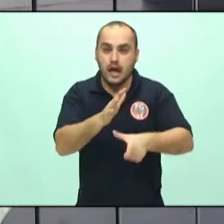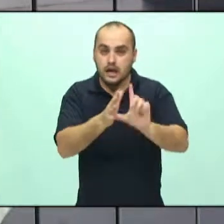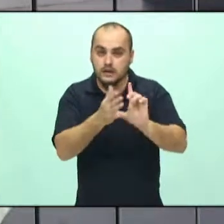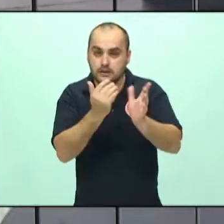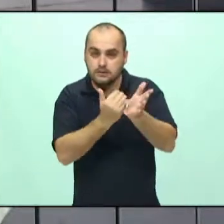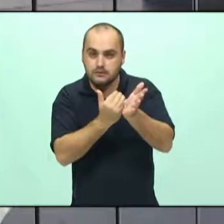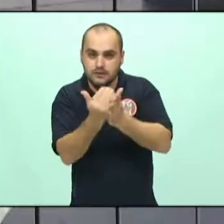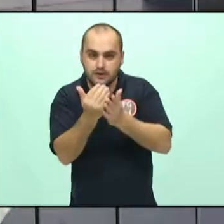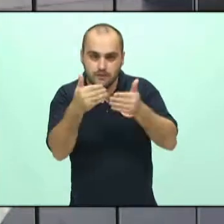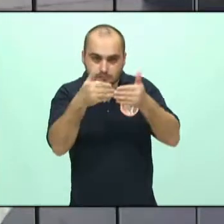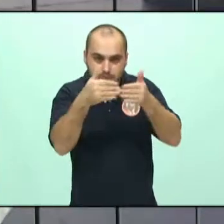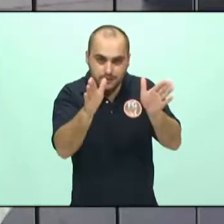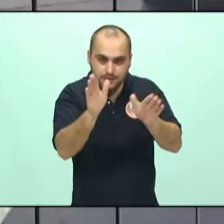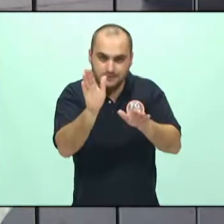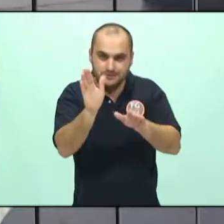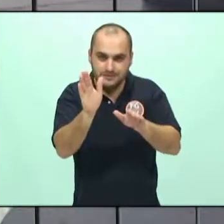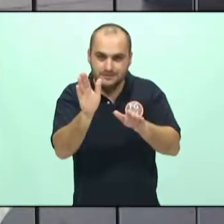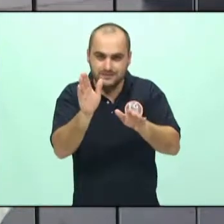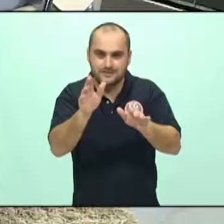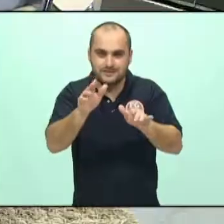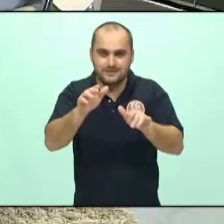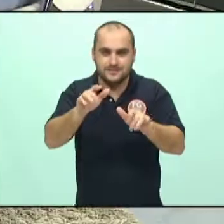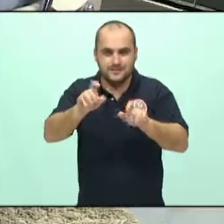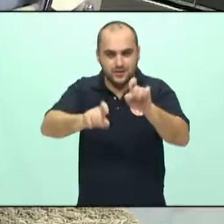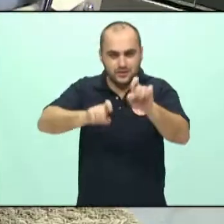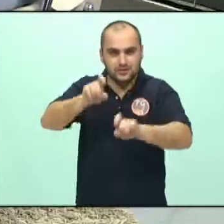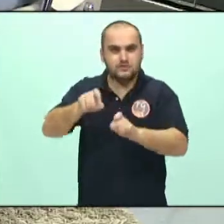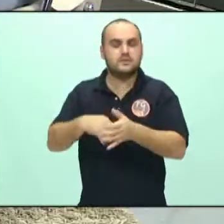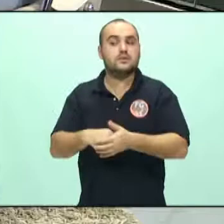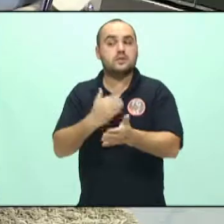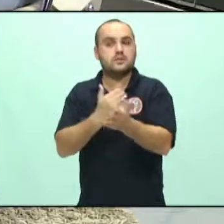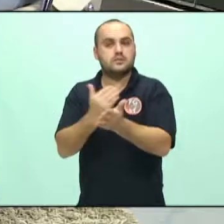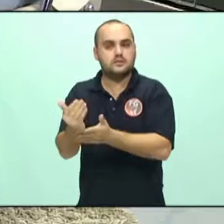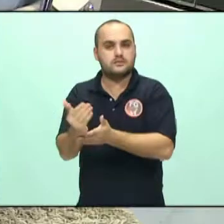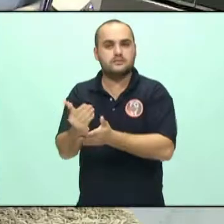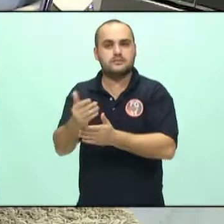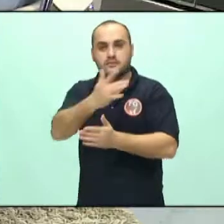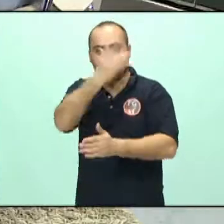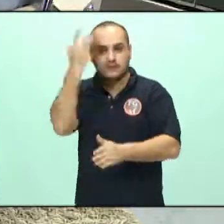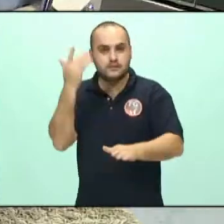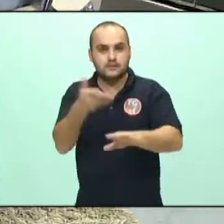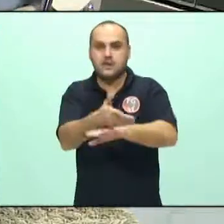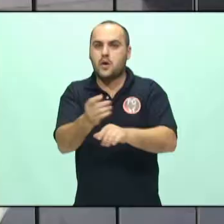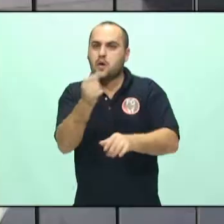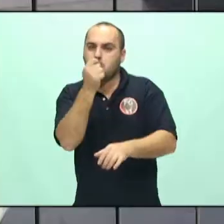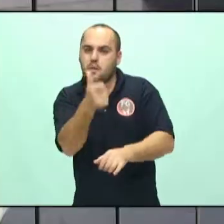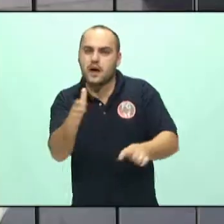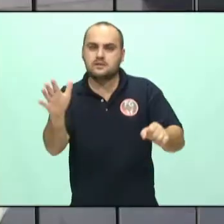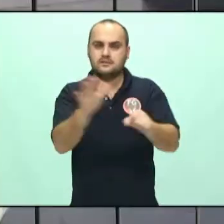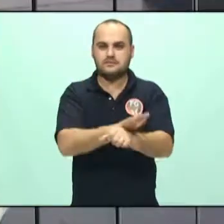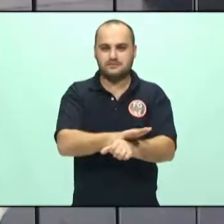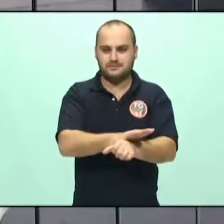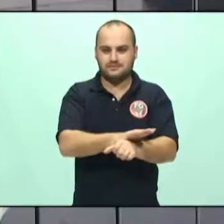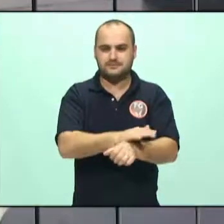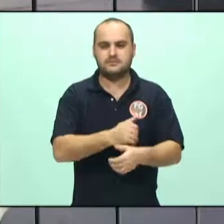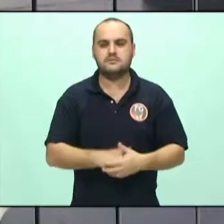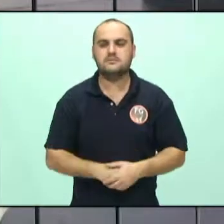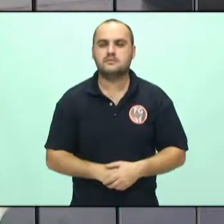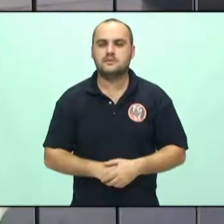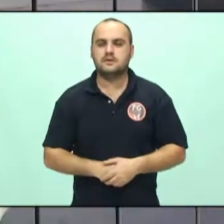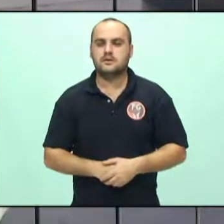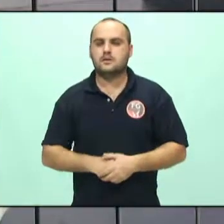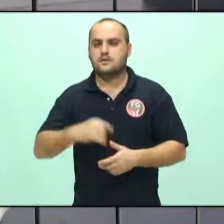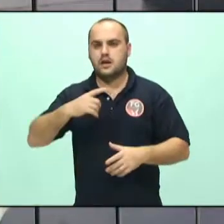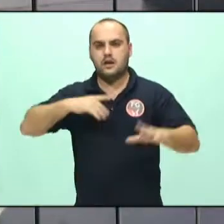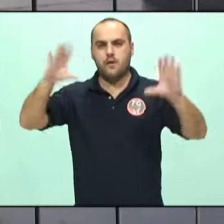shopping, começou a sessão de cinema, daí o pessoal entrou, inclusive, quase lotou. Aí eles deixaram a meia luz, né? A